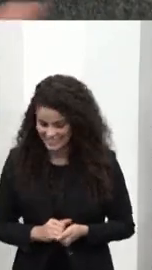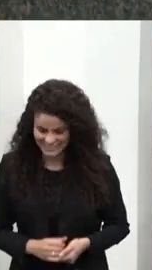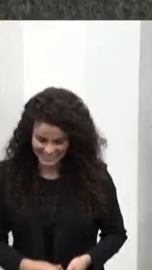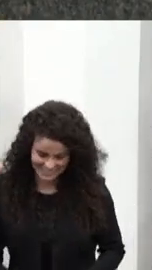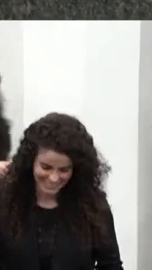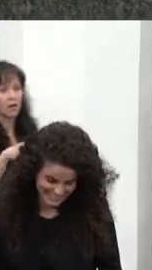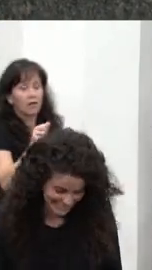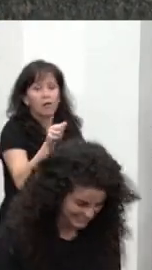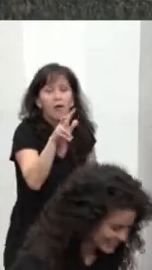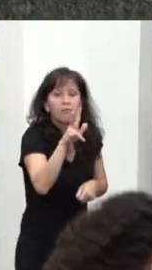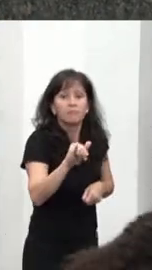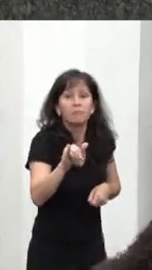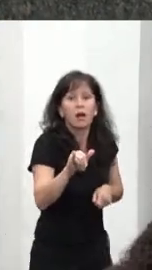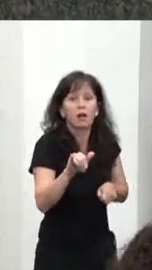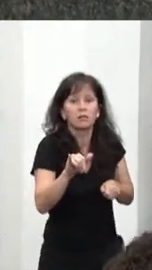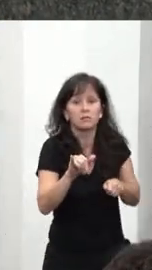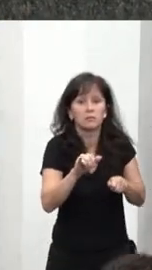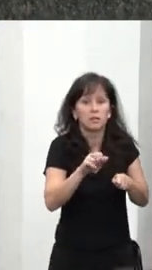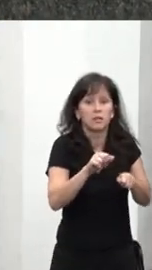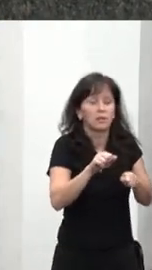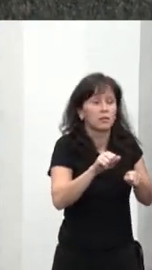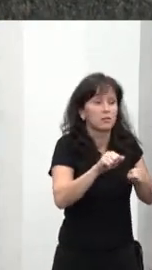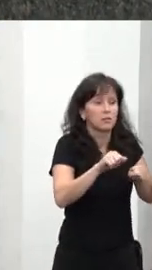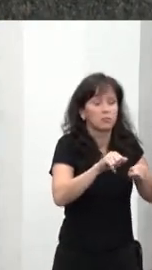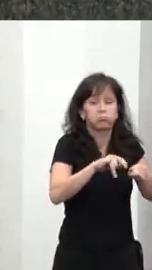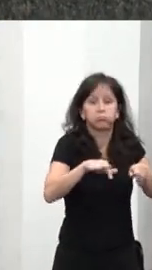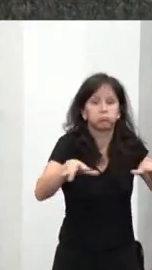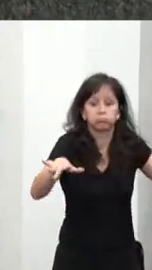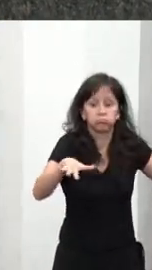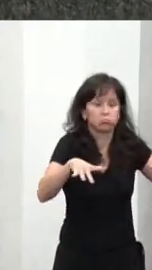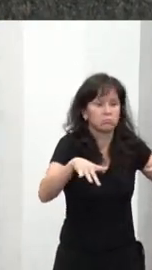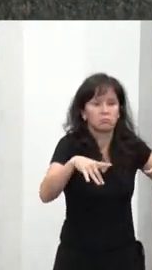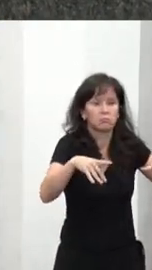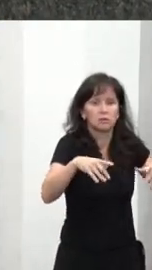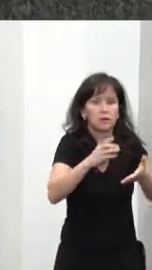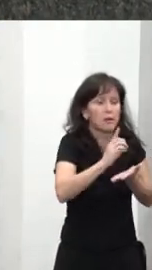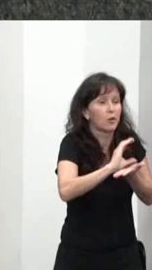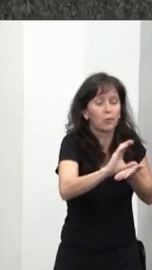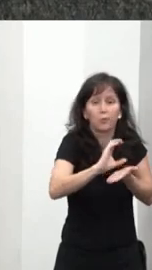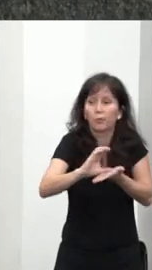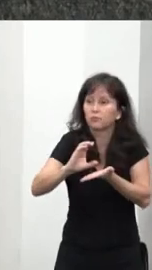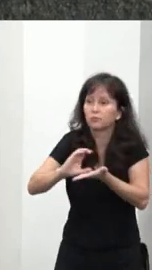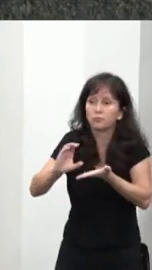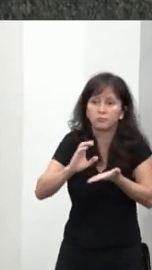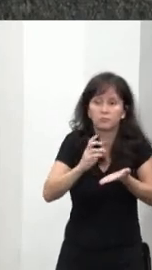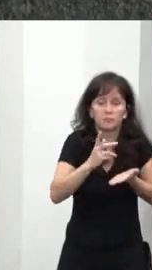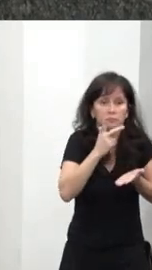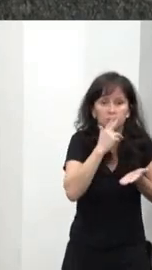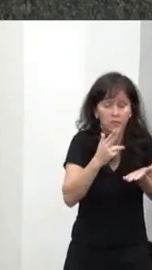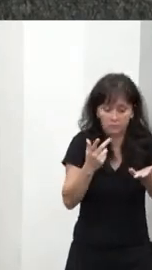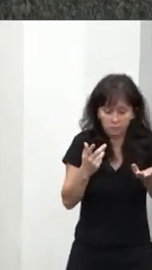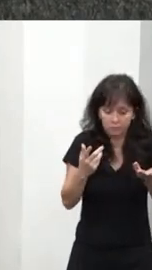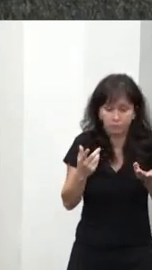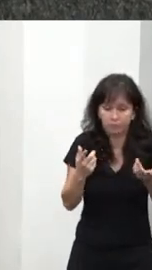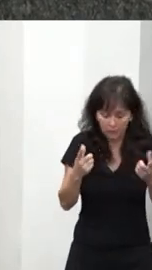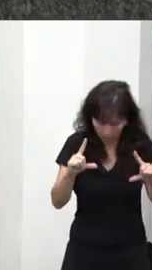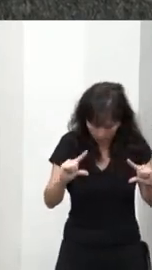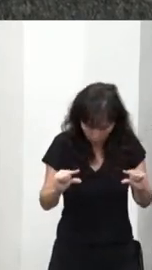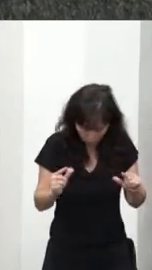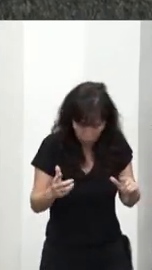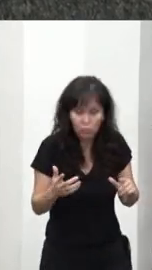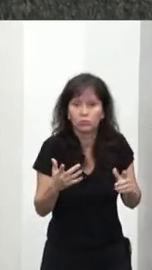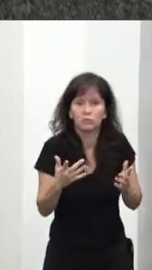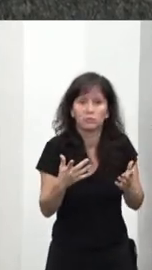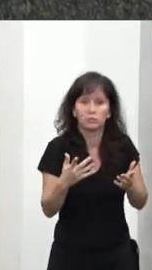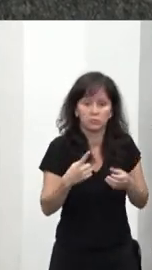Obrigado Deputado de mais de recursos que que ficaria muito pouco né o município receber 100 mil a mais 200 mil